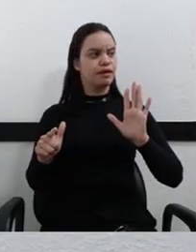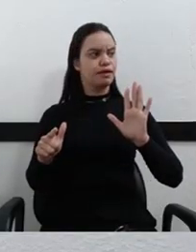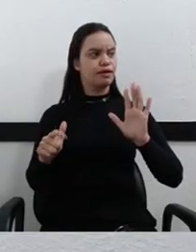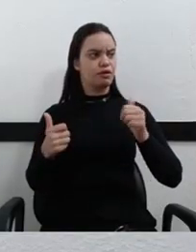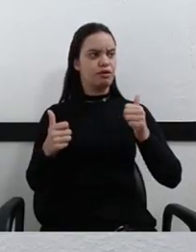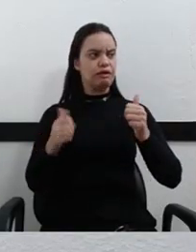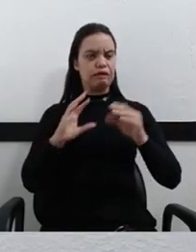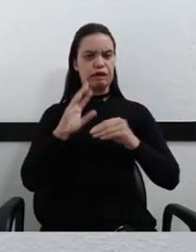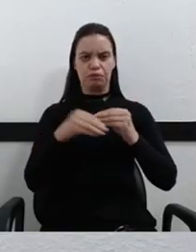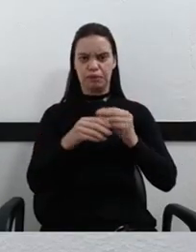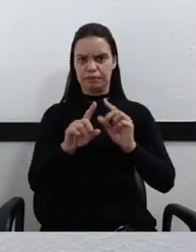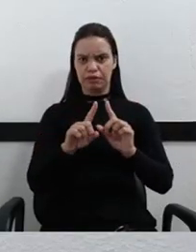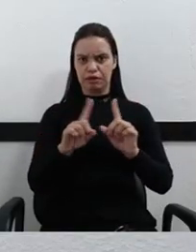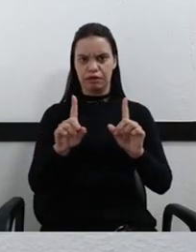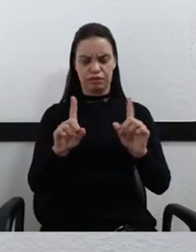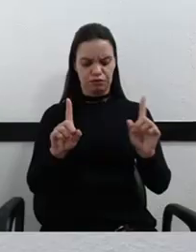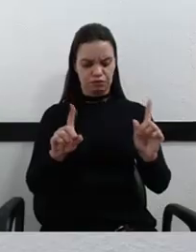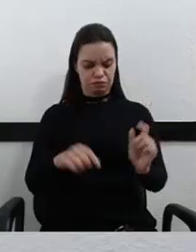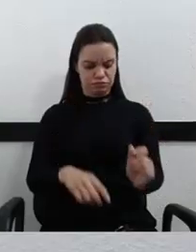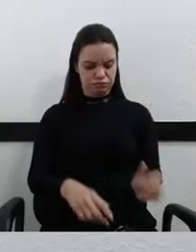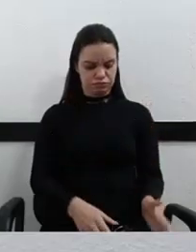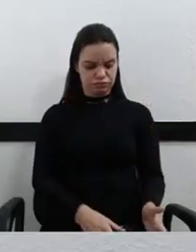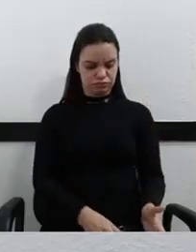Mas você quer...